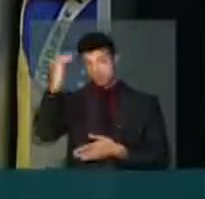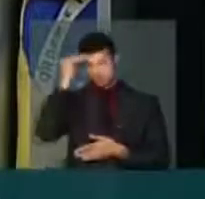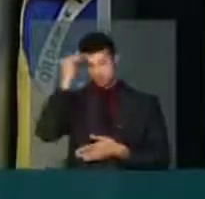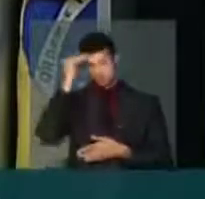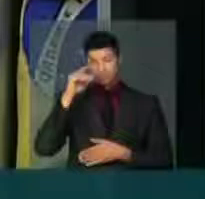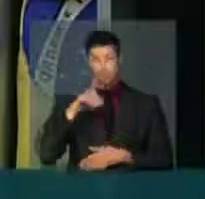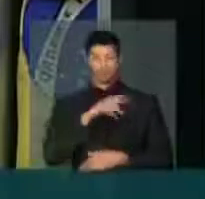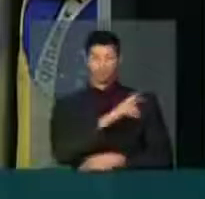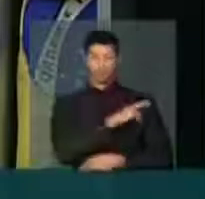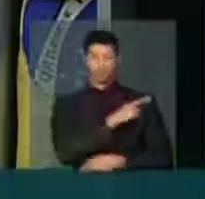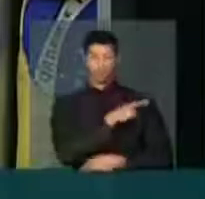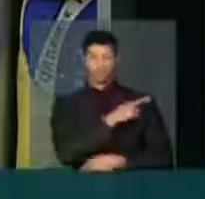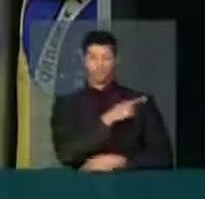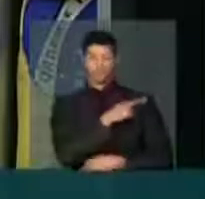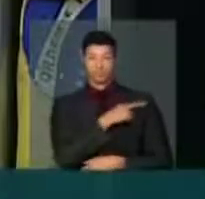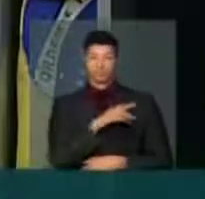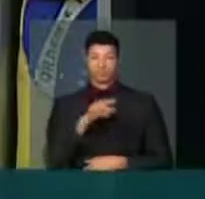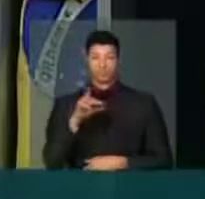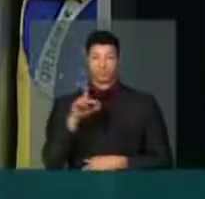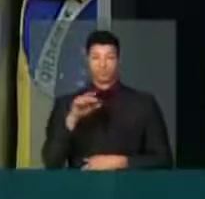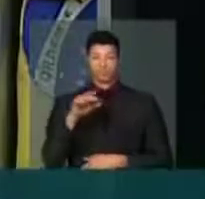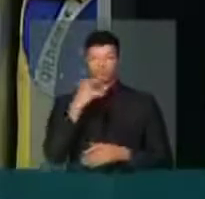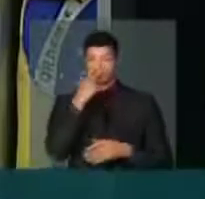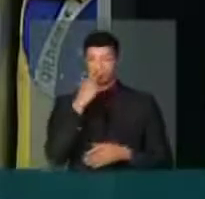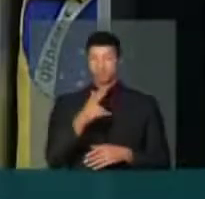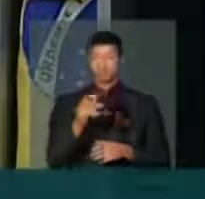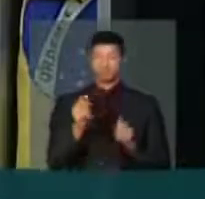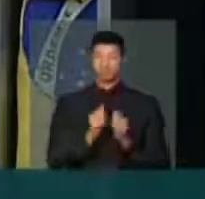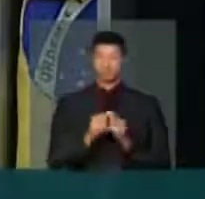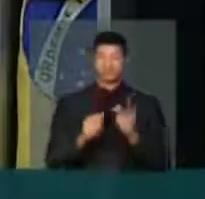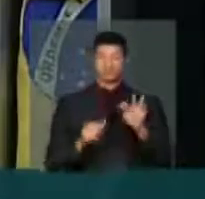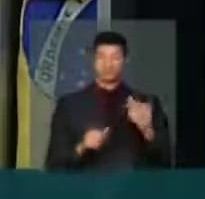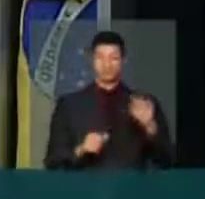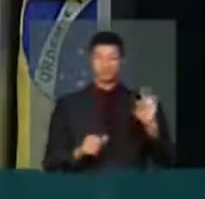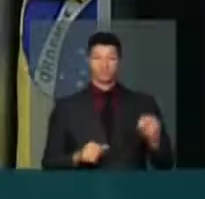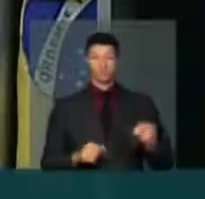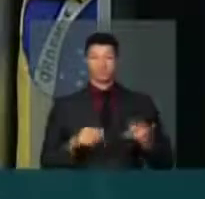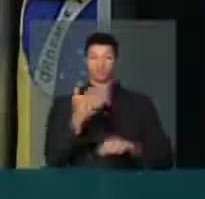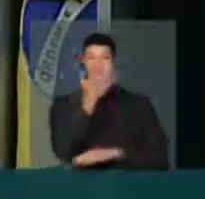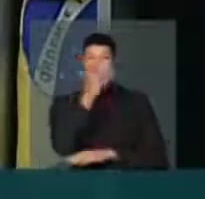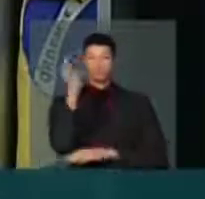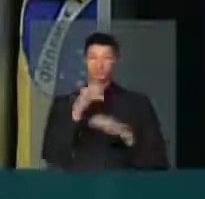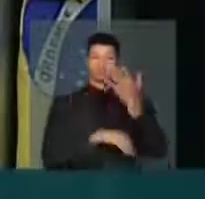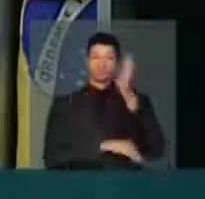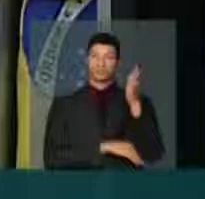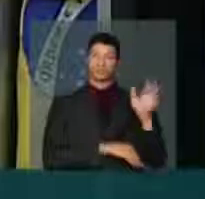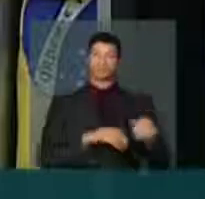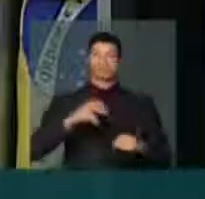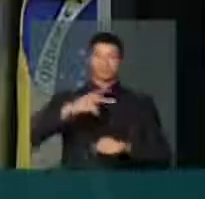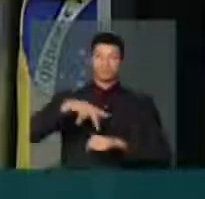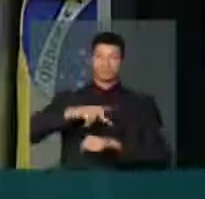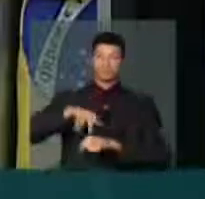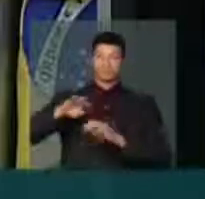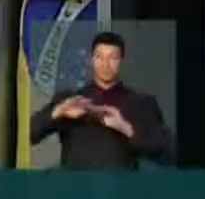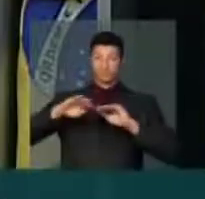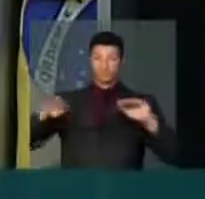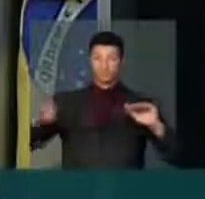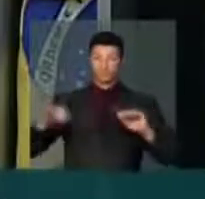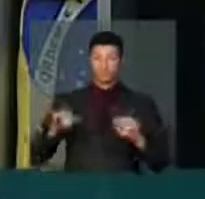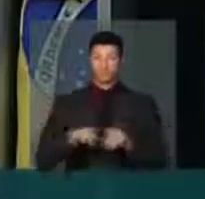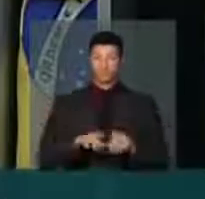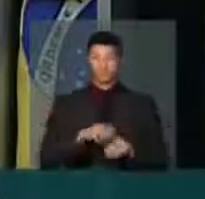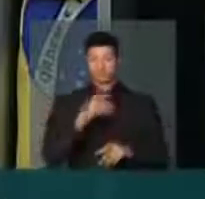e a responsabilidade do descalabro com fatores climáticos e internacionais, e